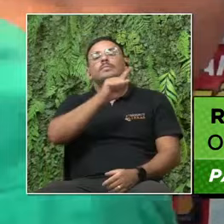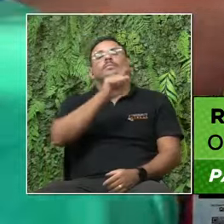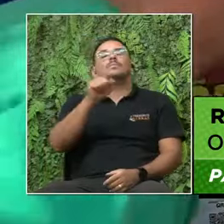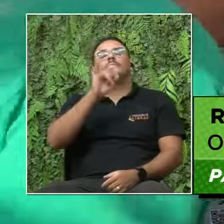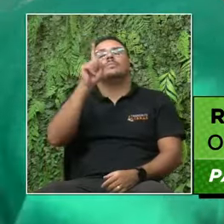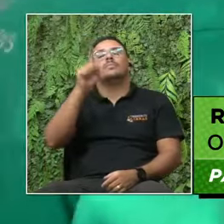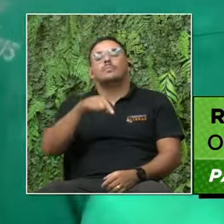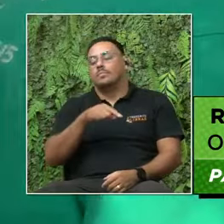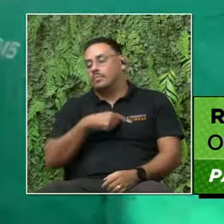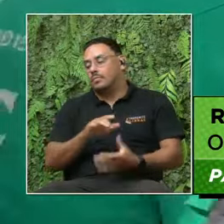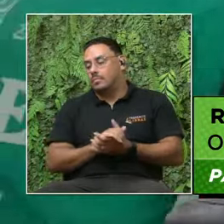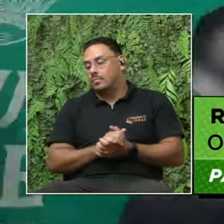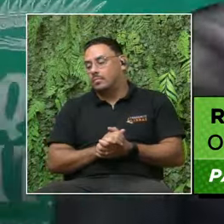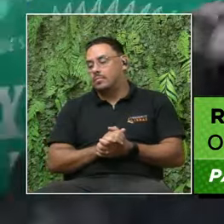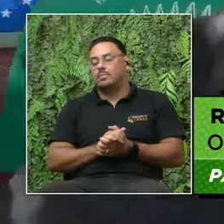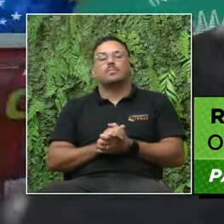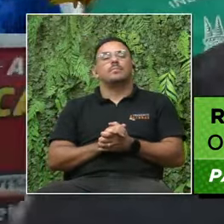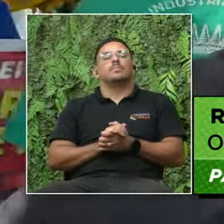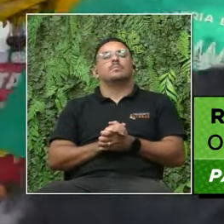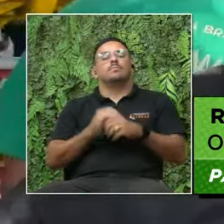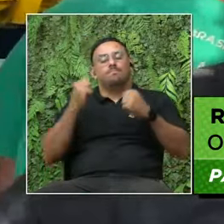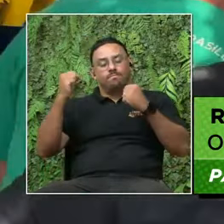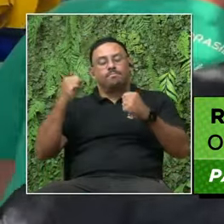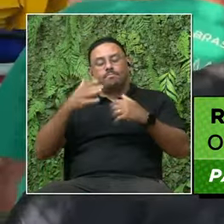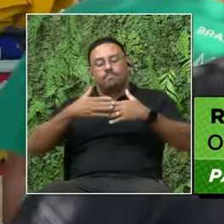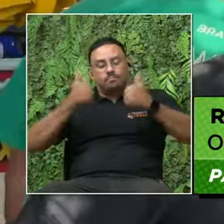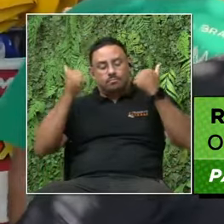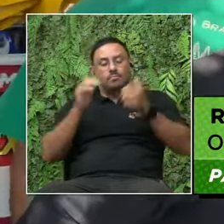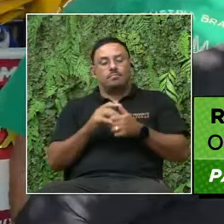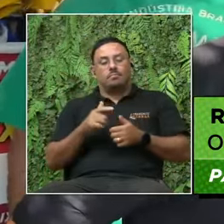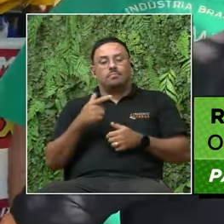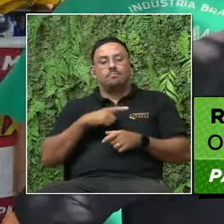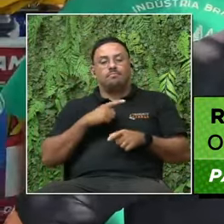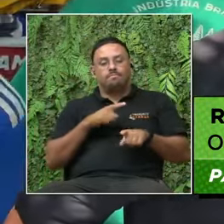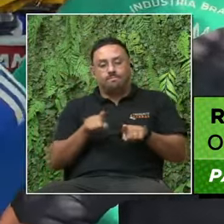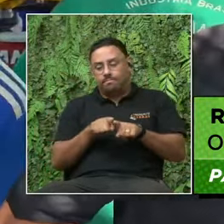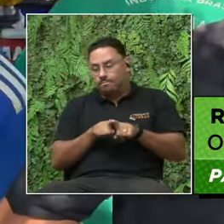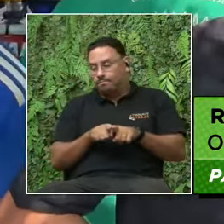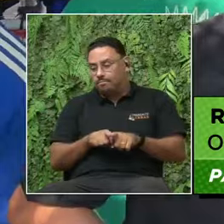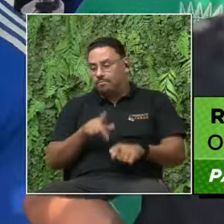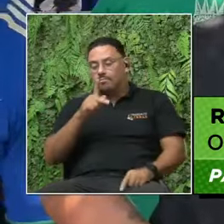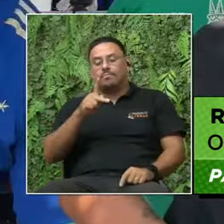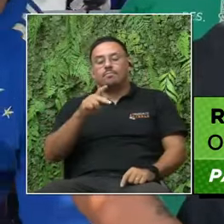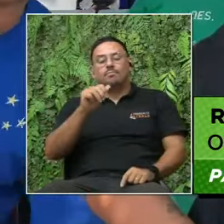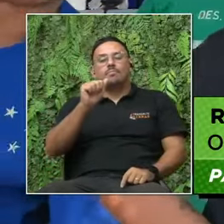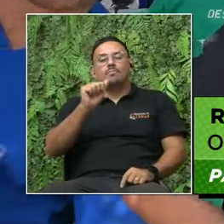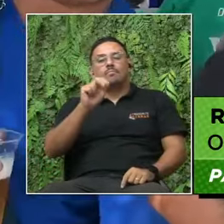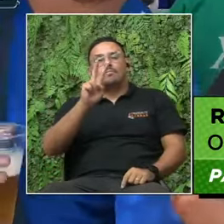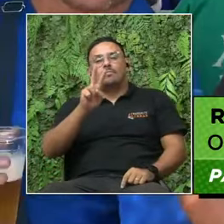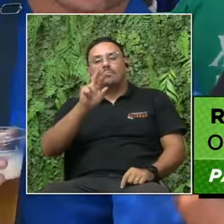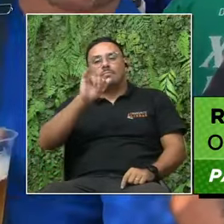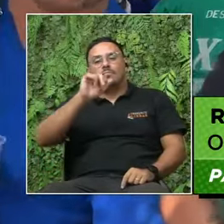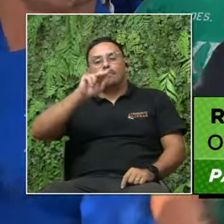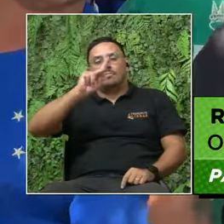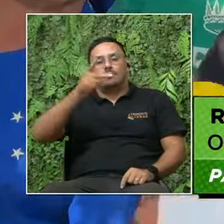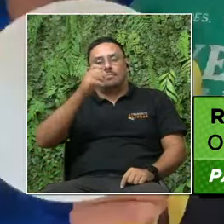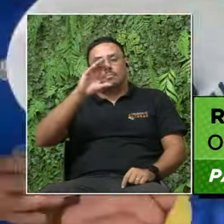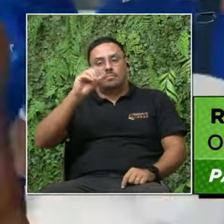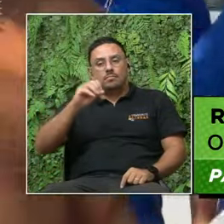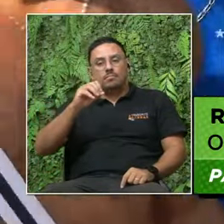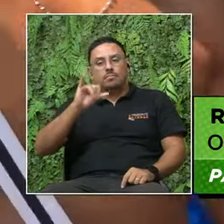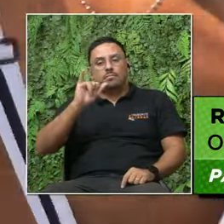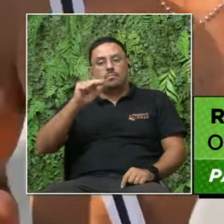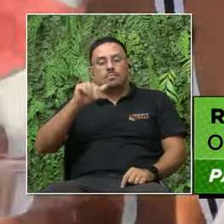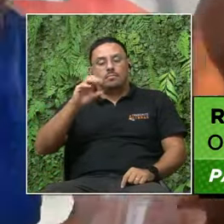acabou essa torcida tá maravilhosa vou falar outra hein e aqui a Pavilhão independente tá presente mais uma vez